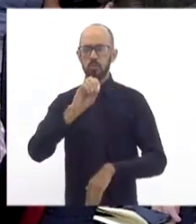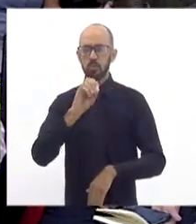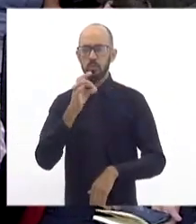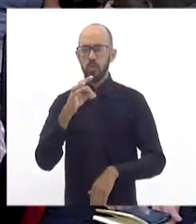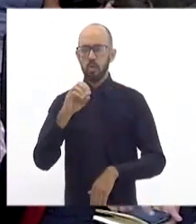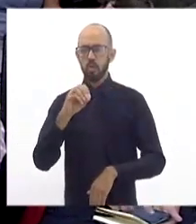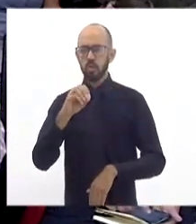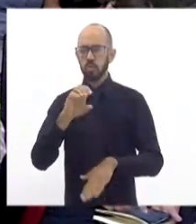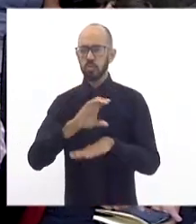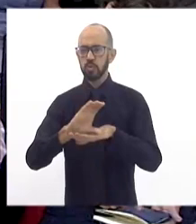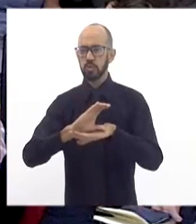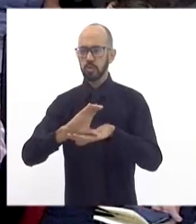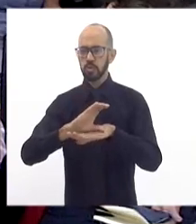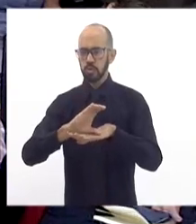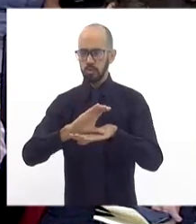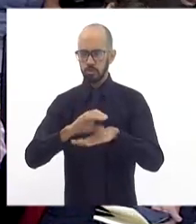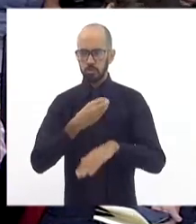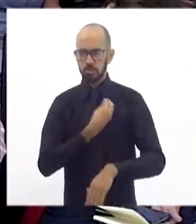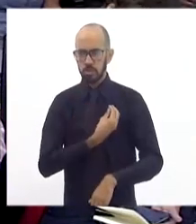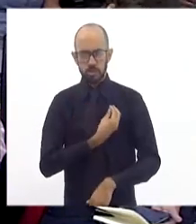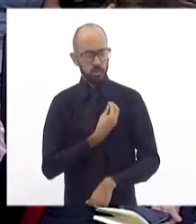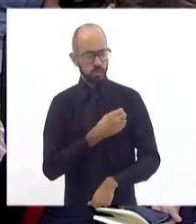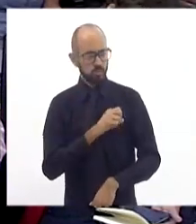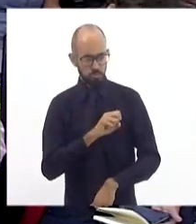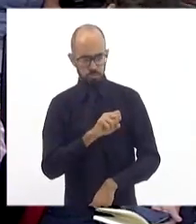da presente ok